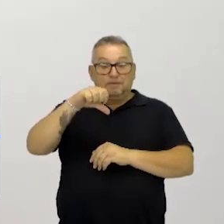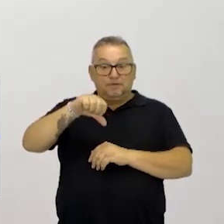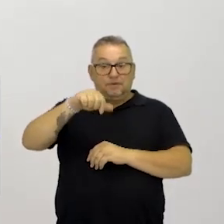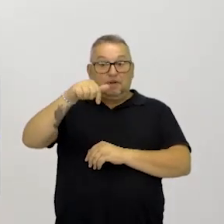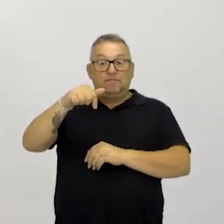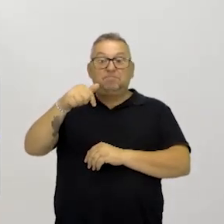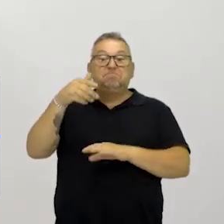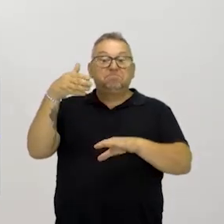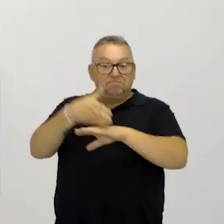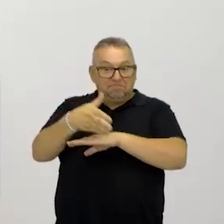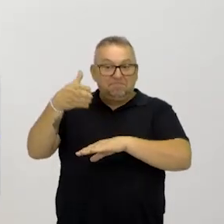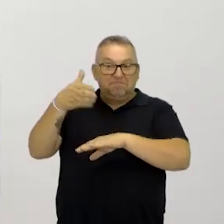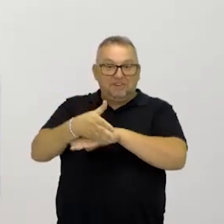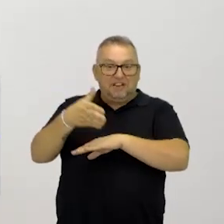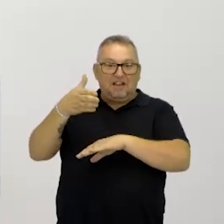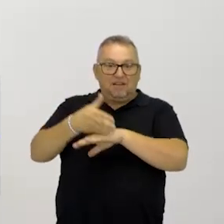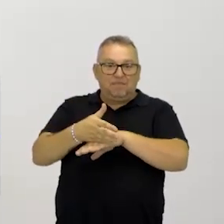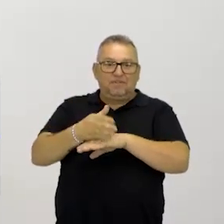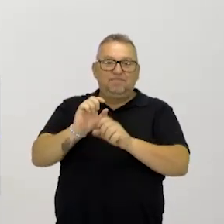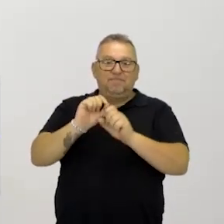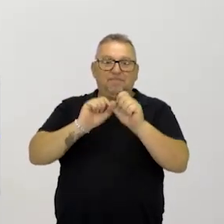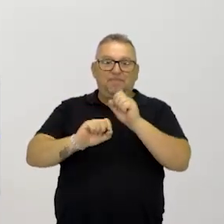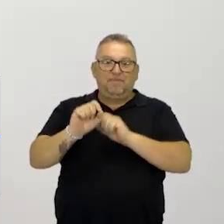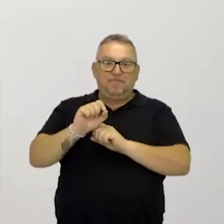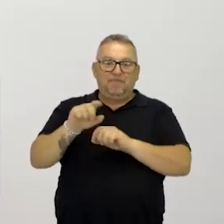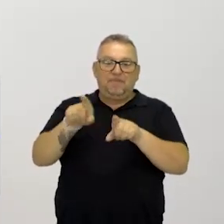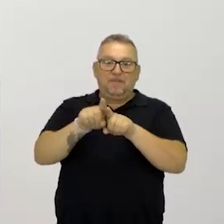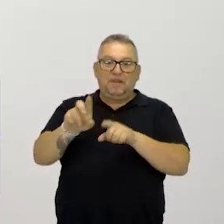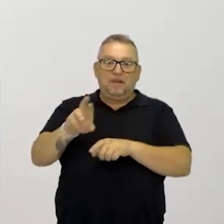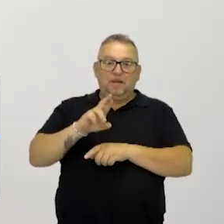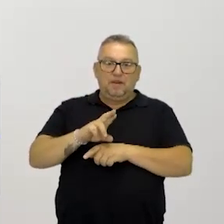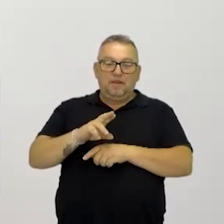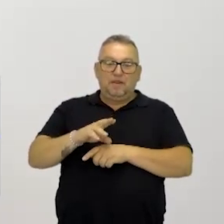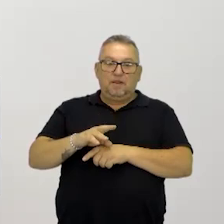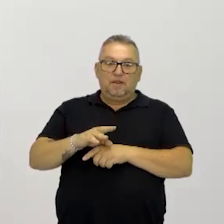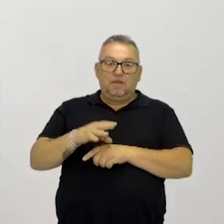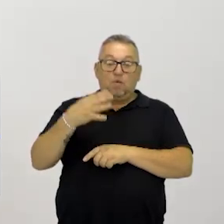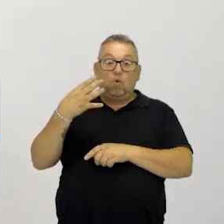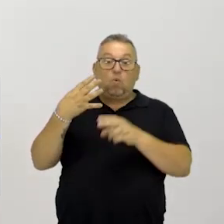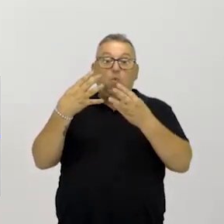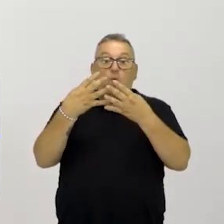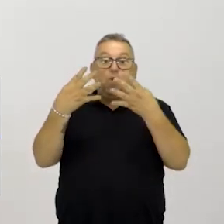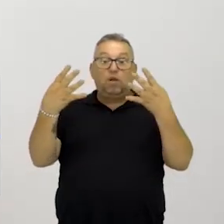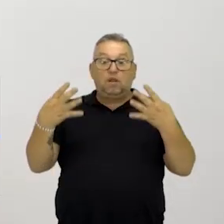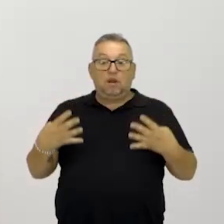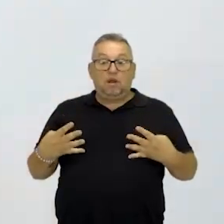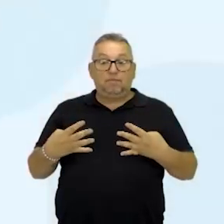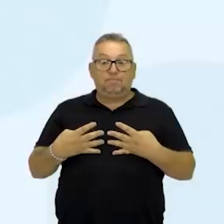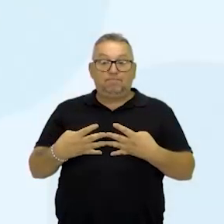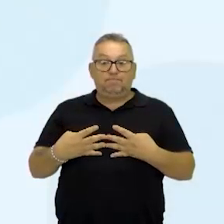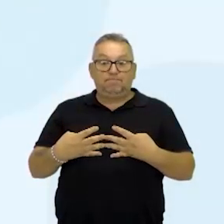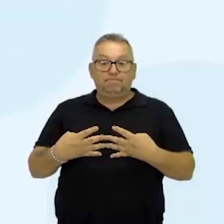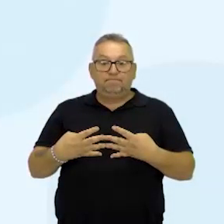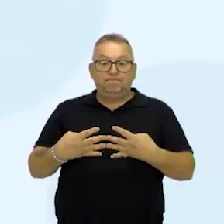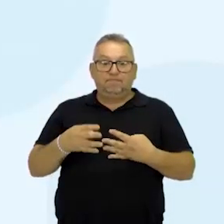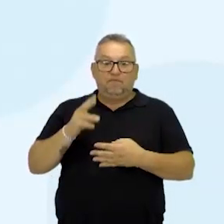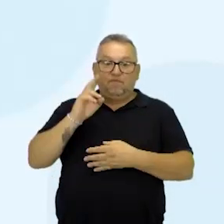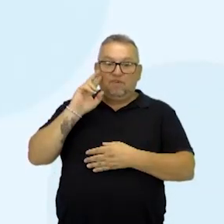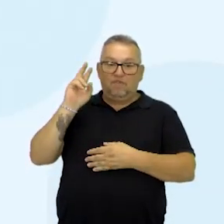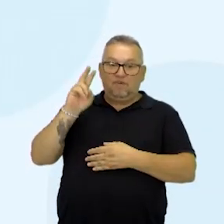3.397 pessoas participando dessa pergunta, né? E a maioria respondeu quadriláteros, né? Então, acompanhe a resposta na